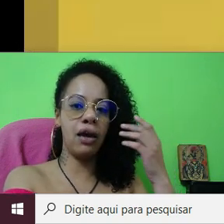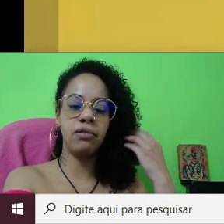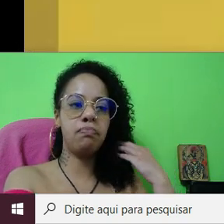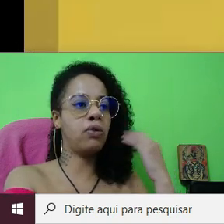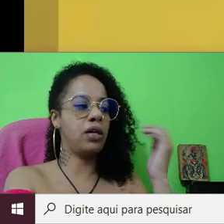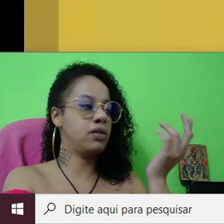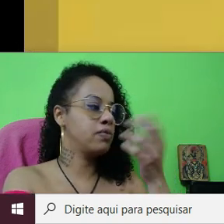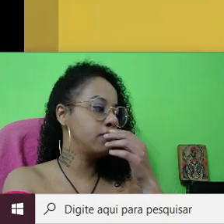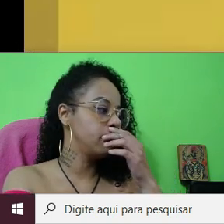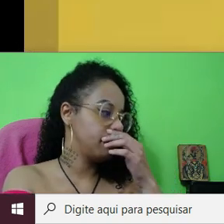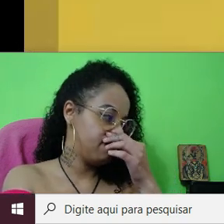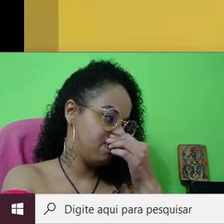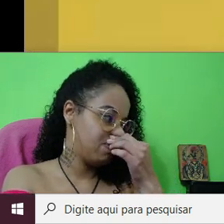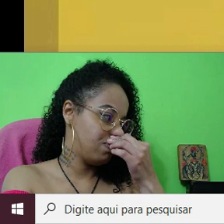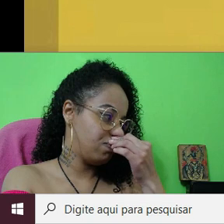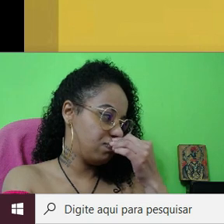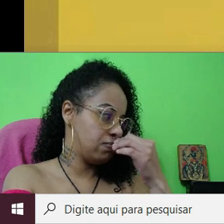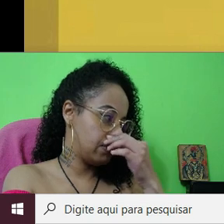faz porque não quer